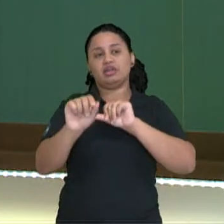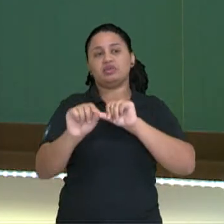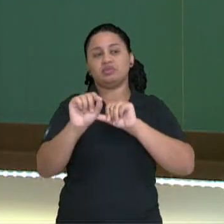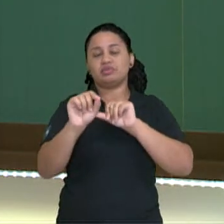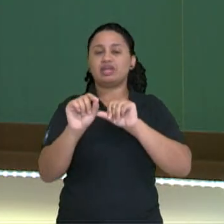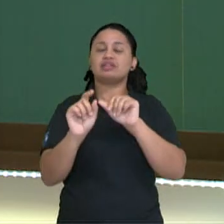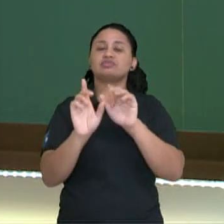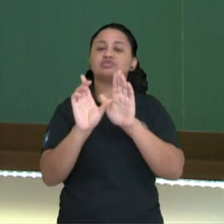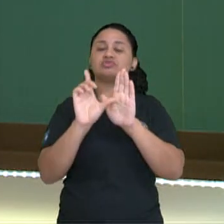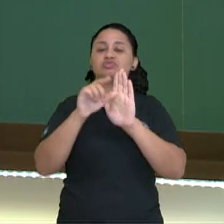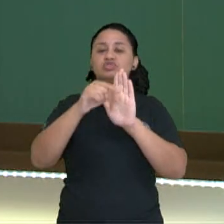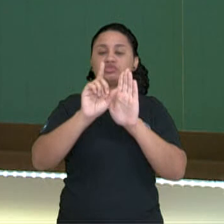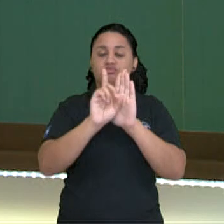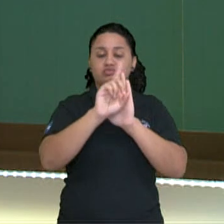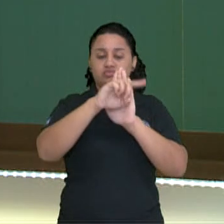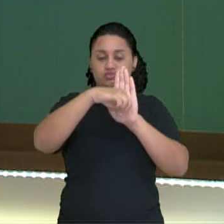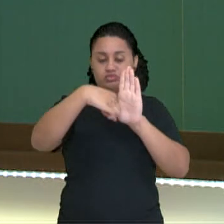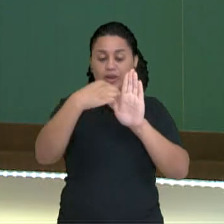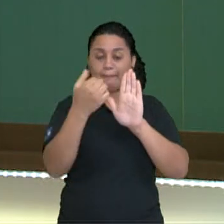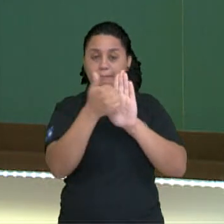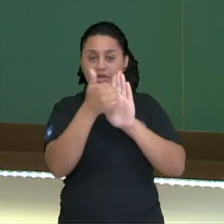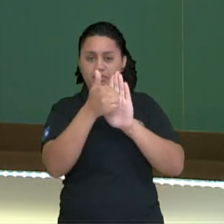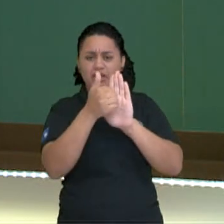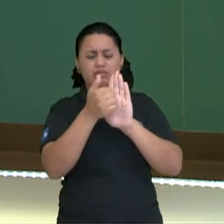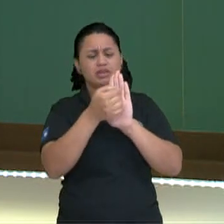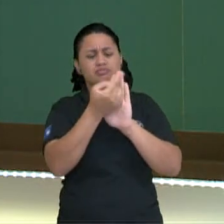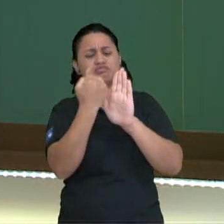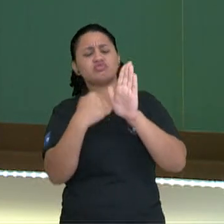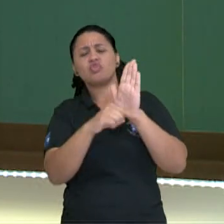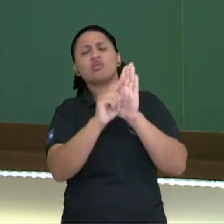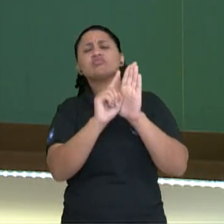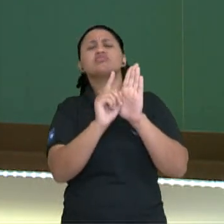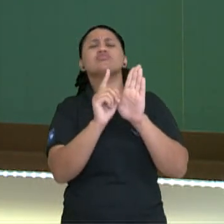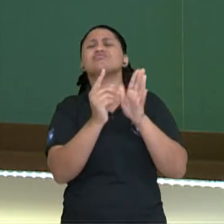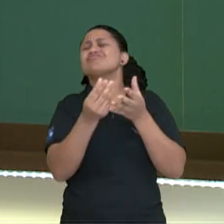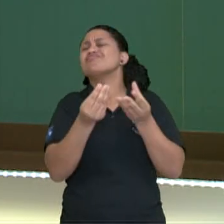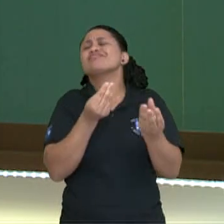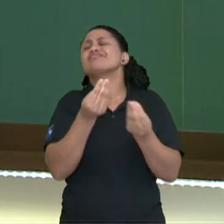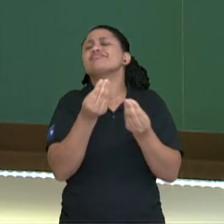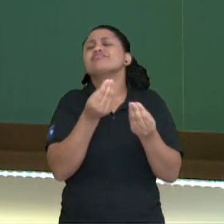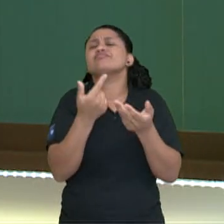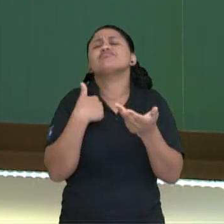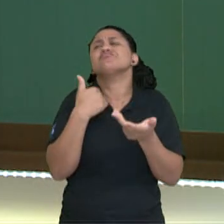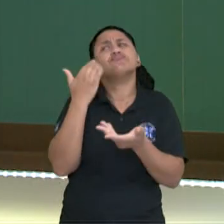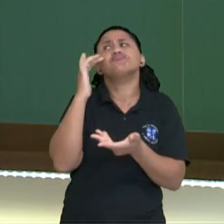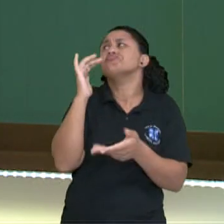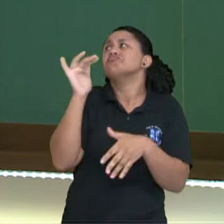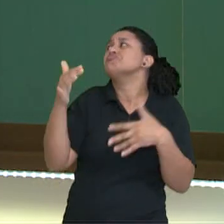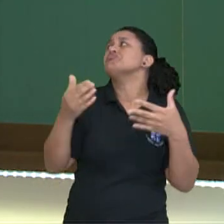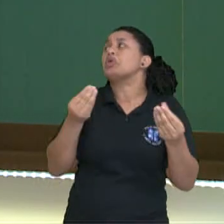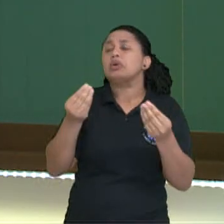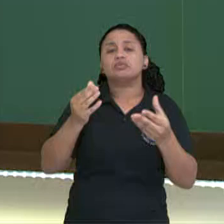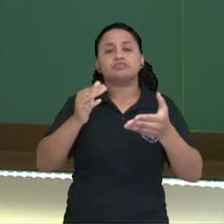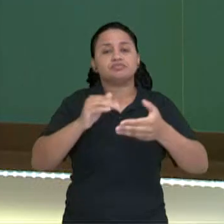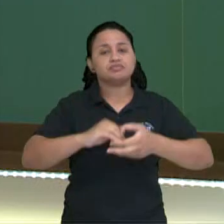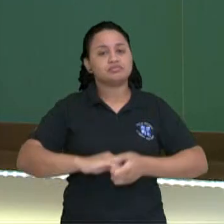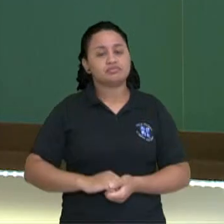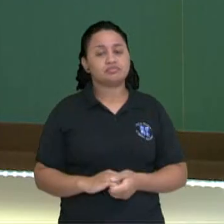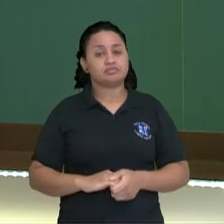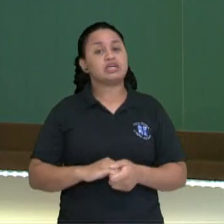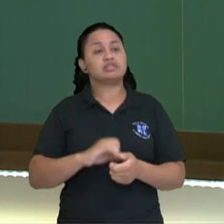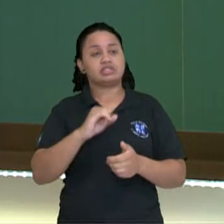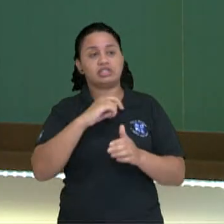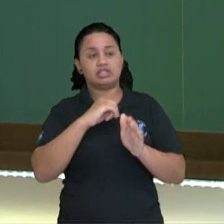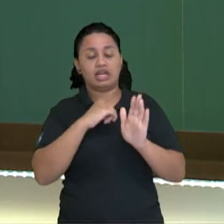a redução ao primeiro quadrante. O que é caminho contrário, professora? Não entendi. É o seguinte, se você tem ângulos que estão